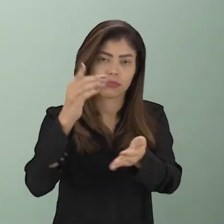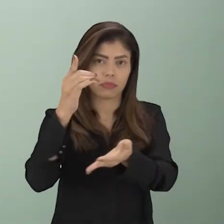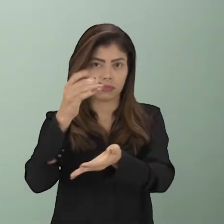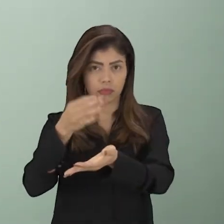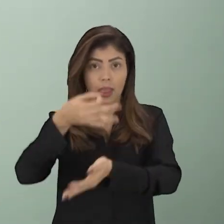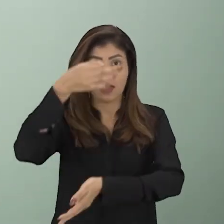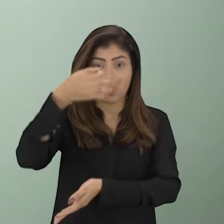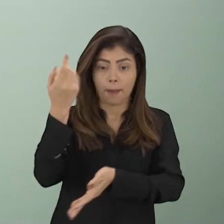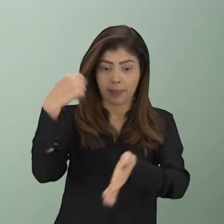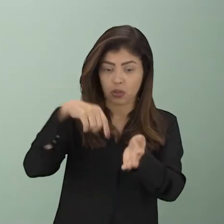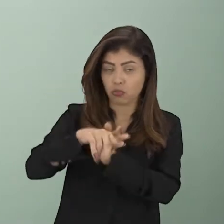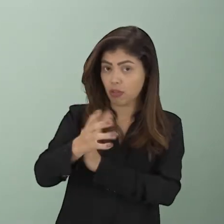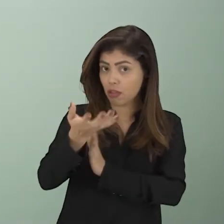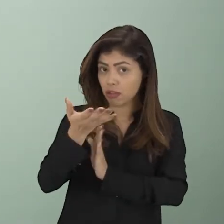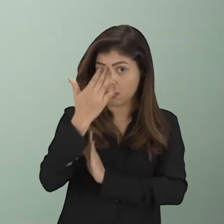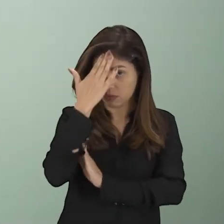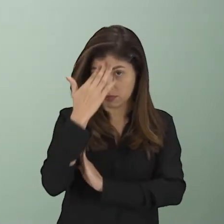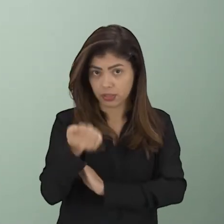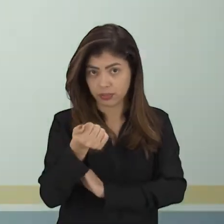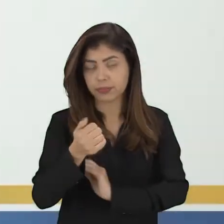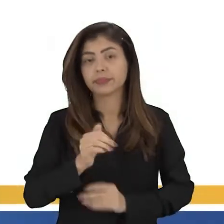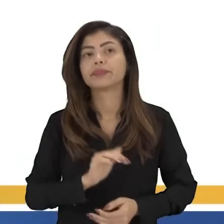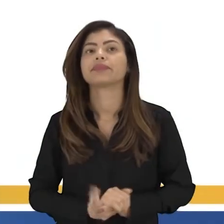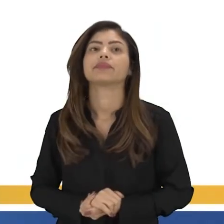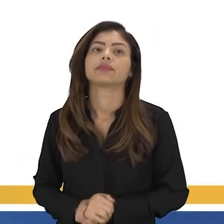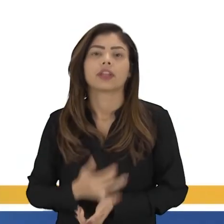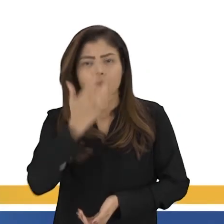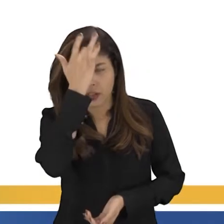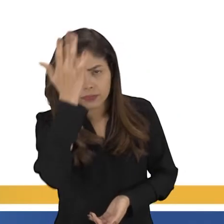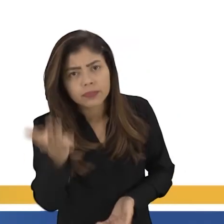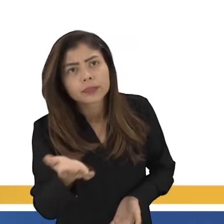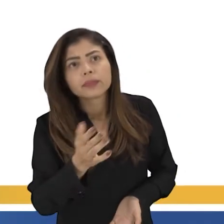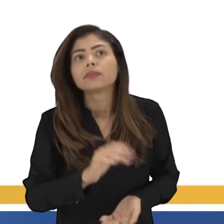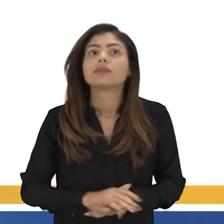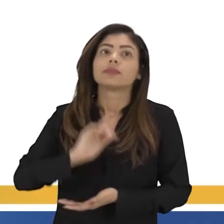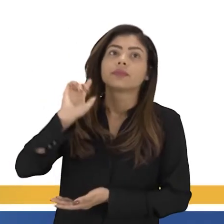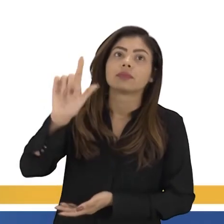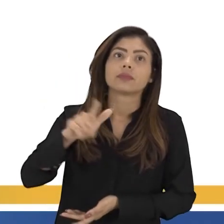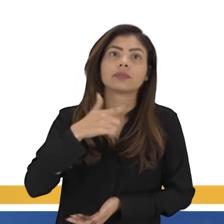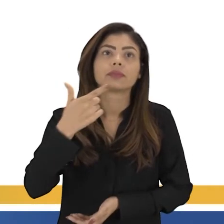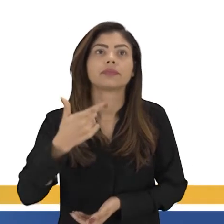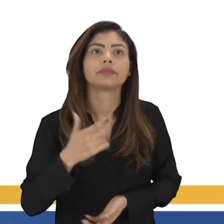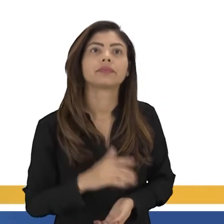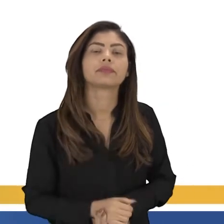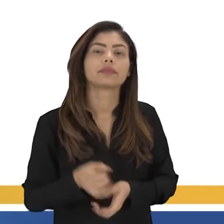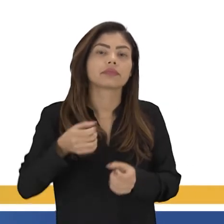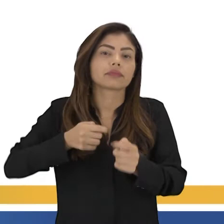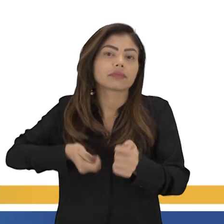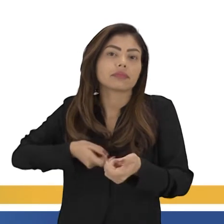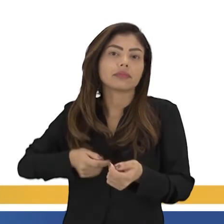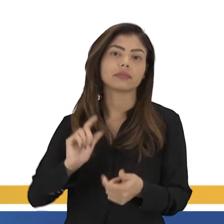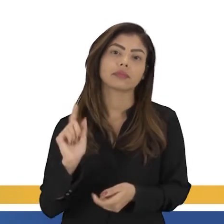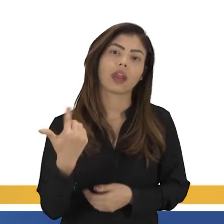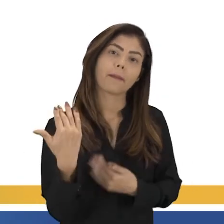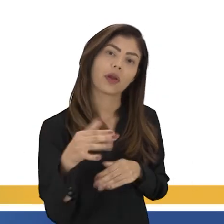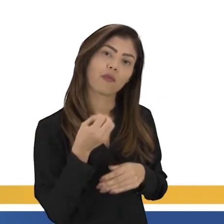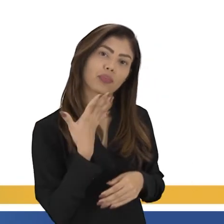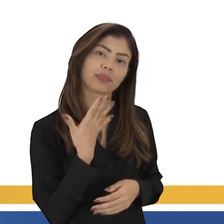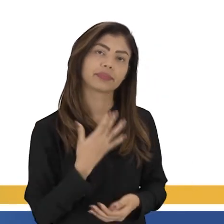pergunta queria que eu fizesse. Viu como é fácil? Olha outra aqui. Outra dica para você fazer uma prova